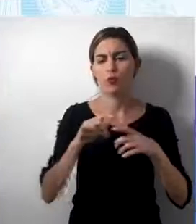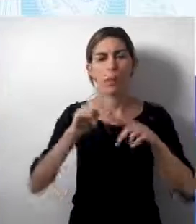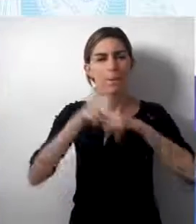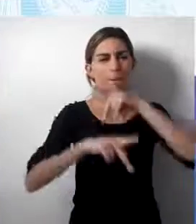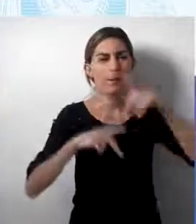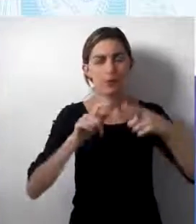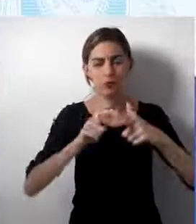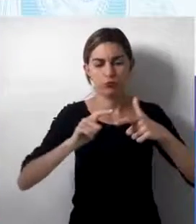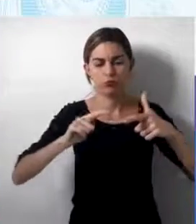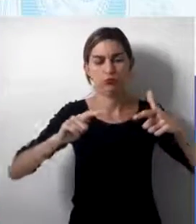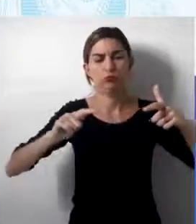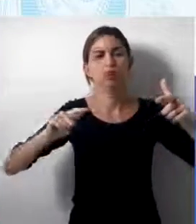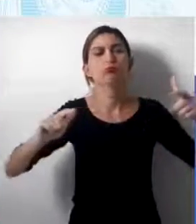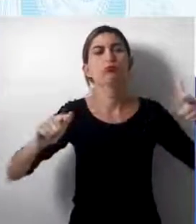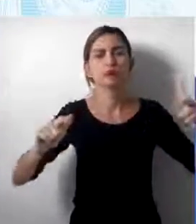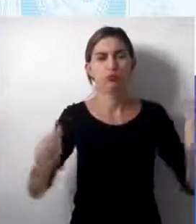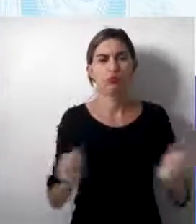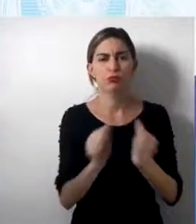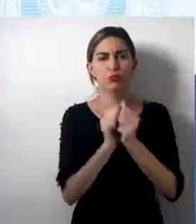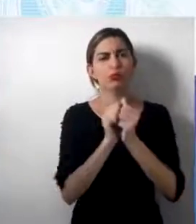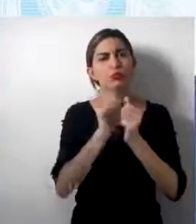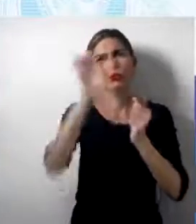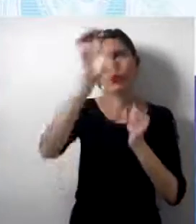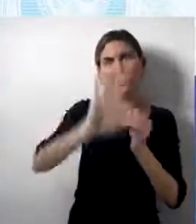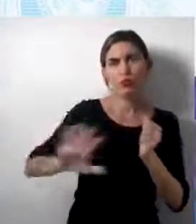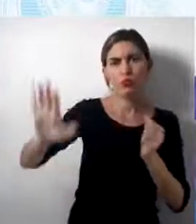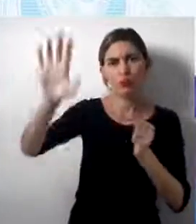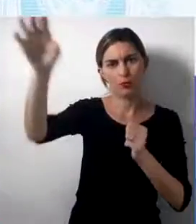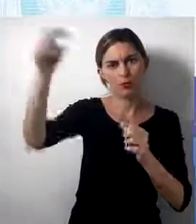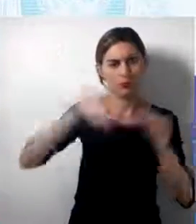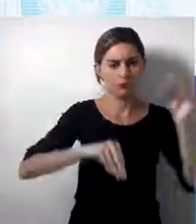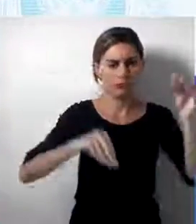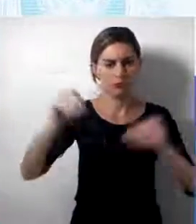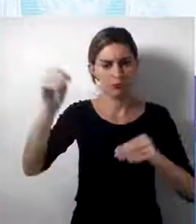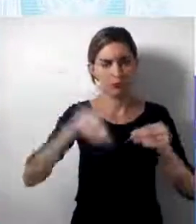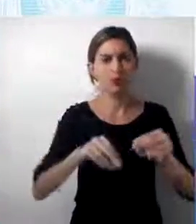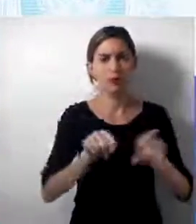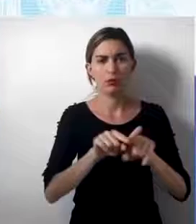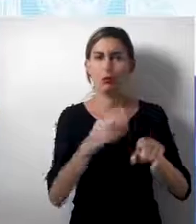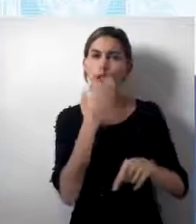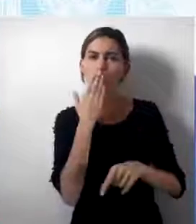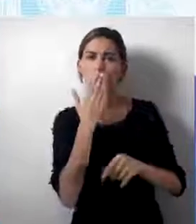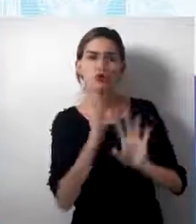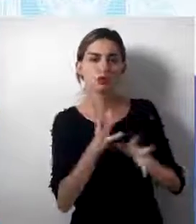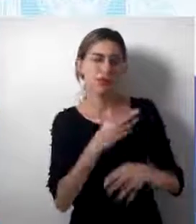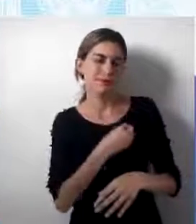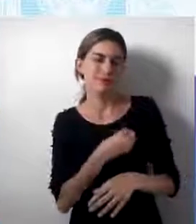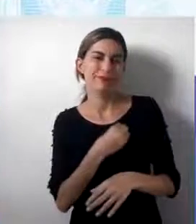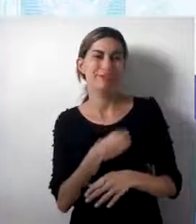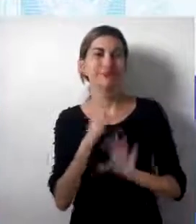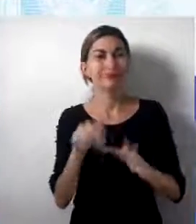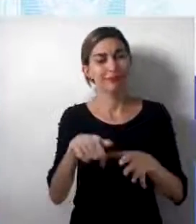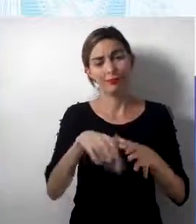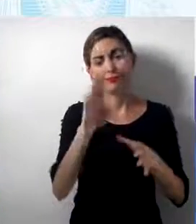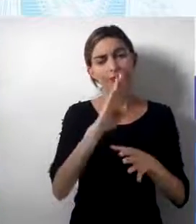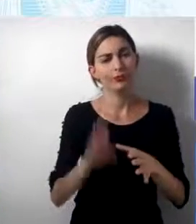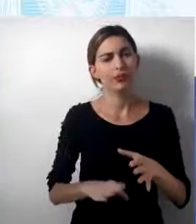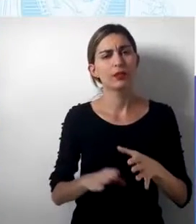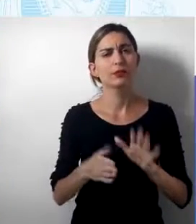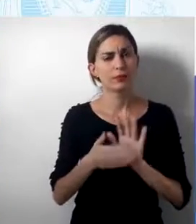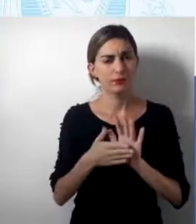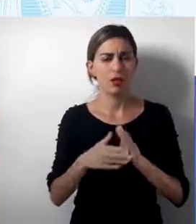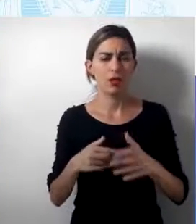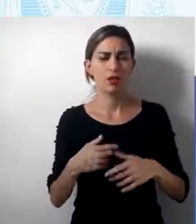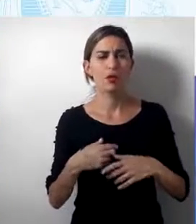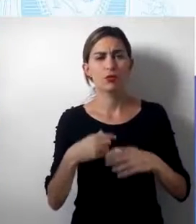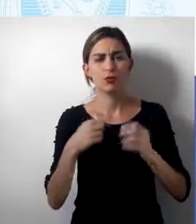formação populacional do país, juntamente com os europeus que tinham ocupados e com os indígenas que já haviam habitado essas terras.